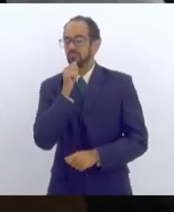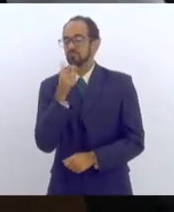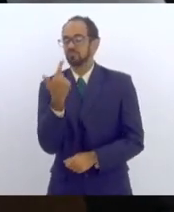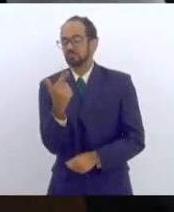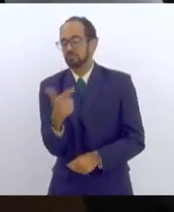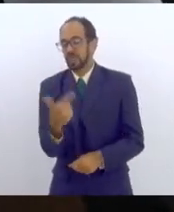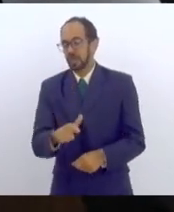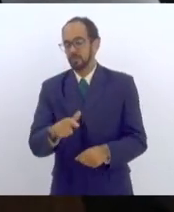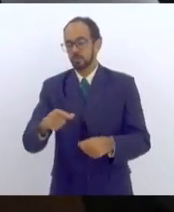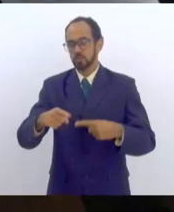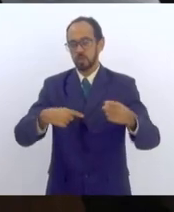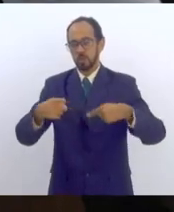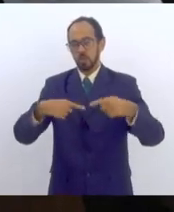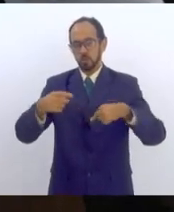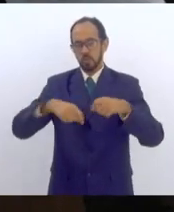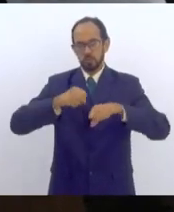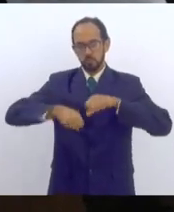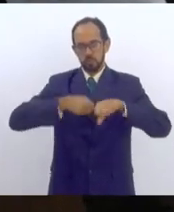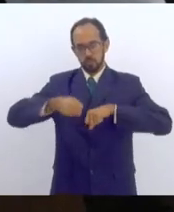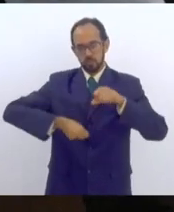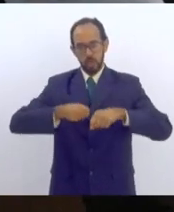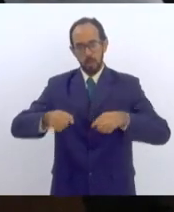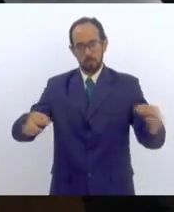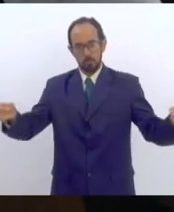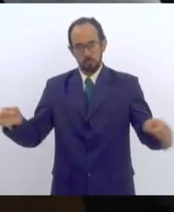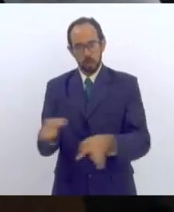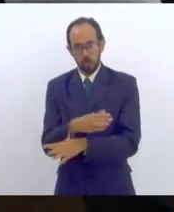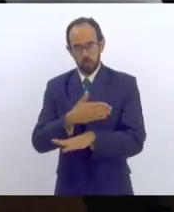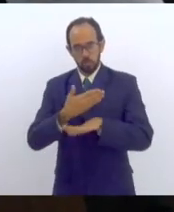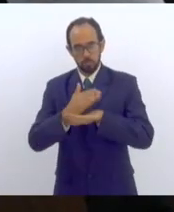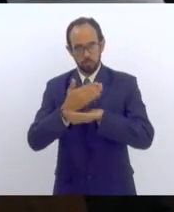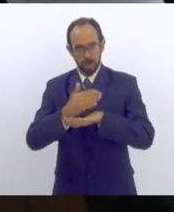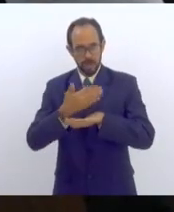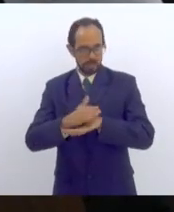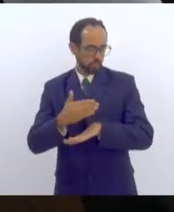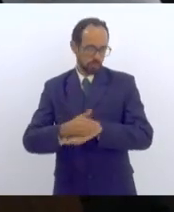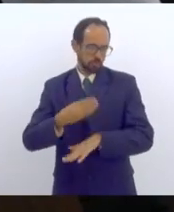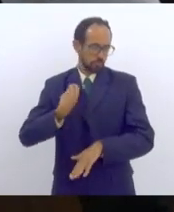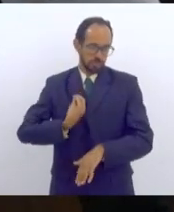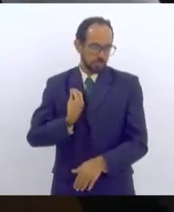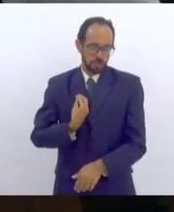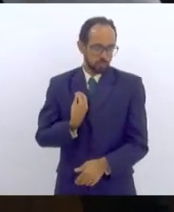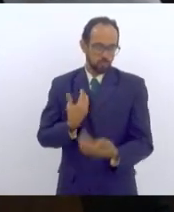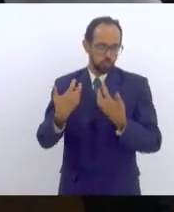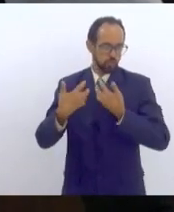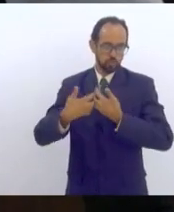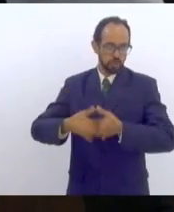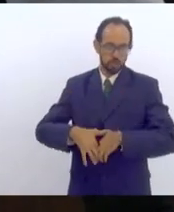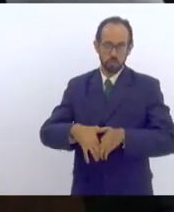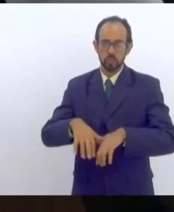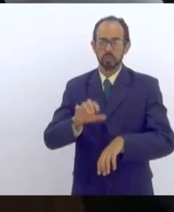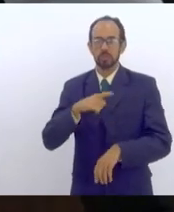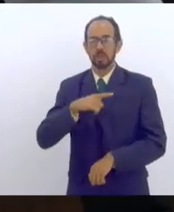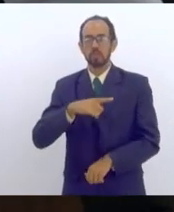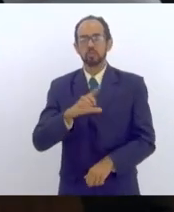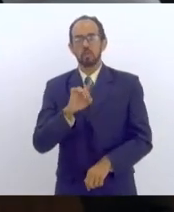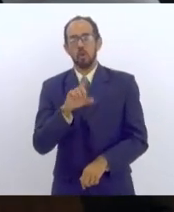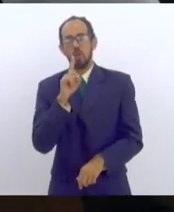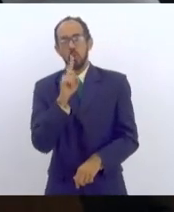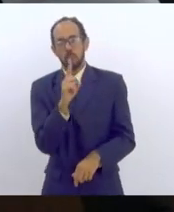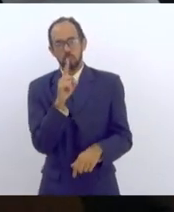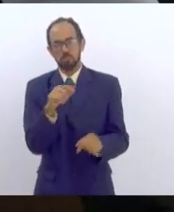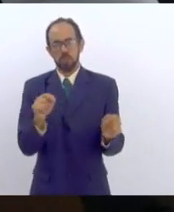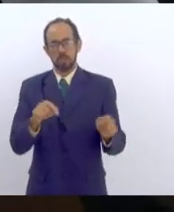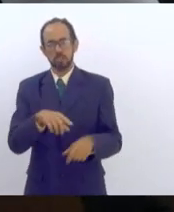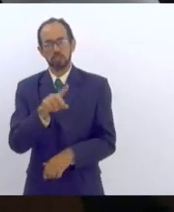a ciclovia e a ciclofaixa como uma prática presente na cidade. Apenas existe uma ciclovia num trecho